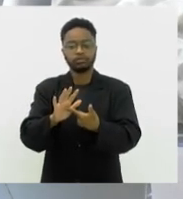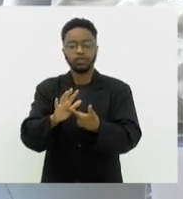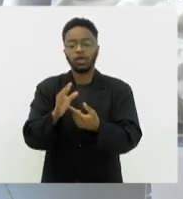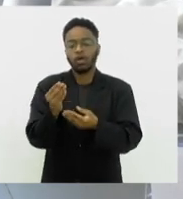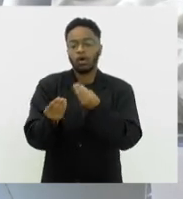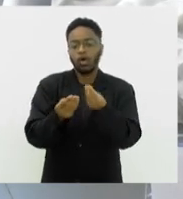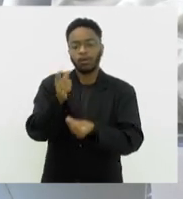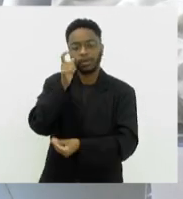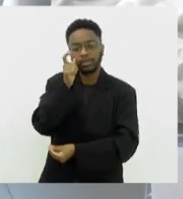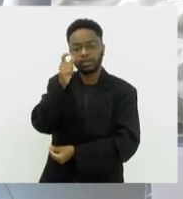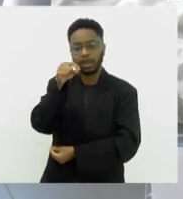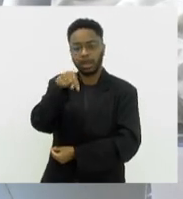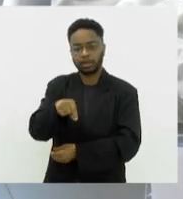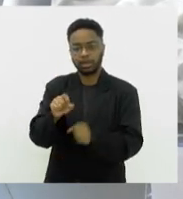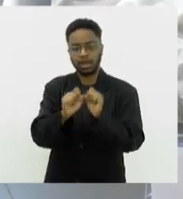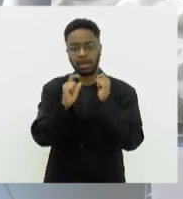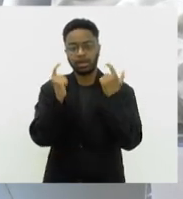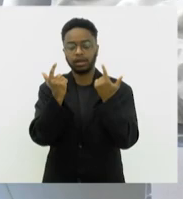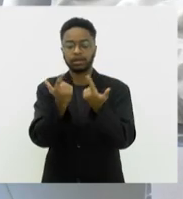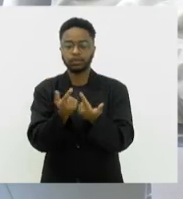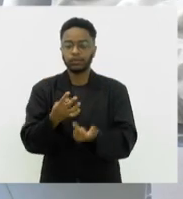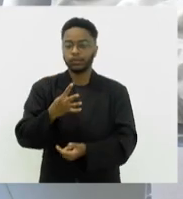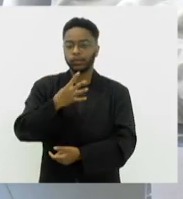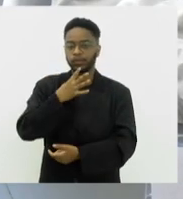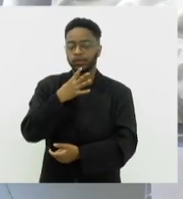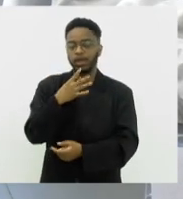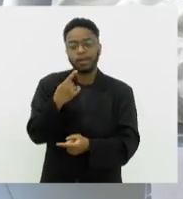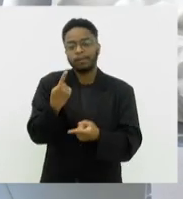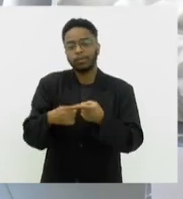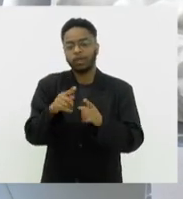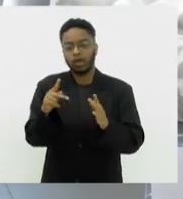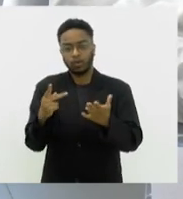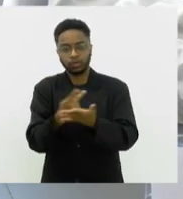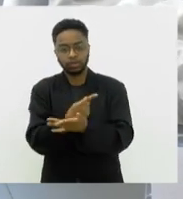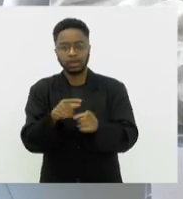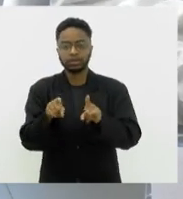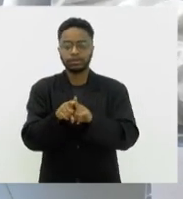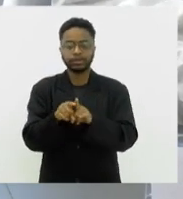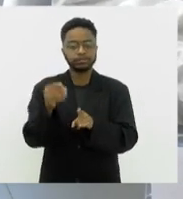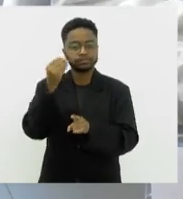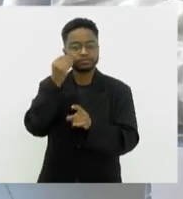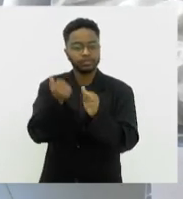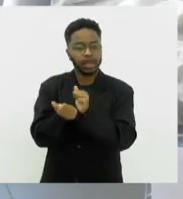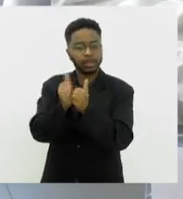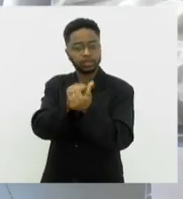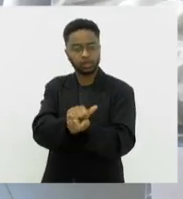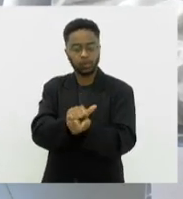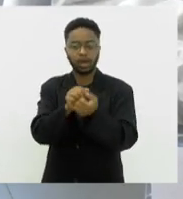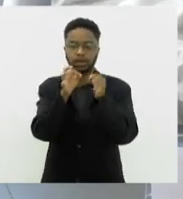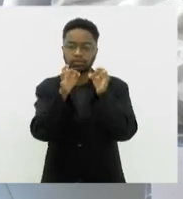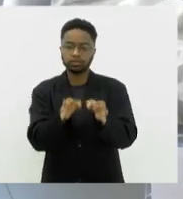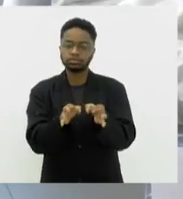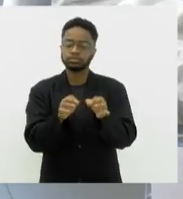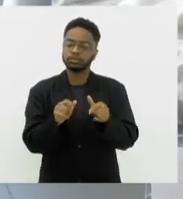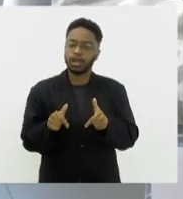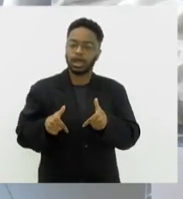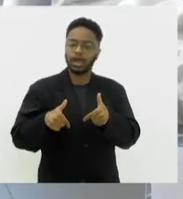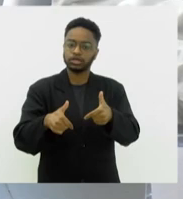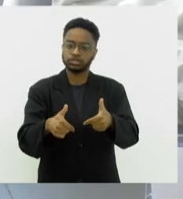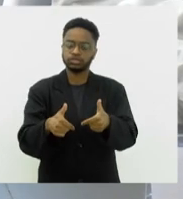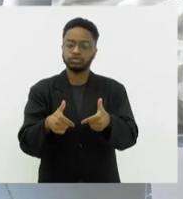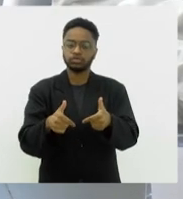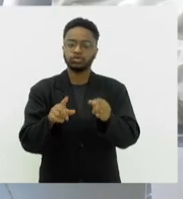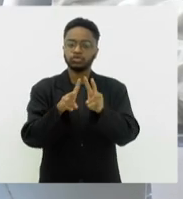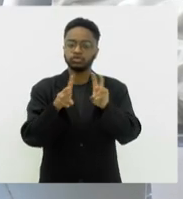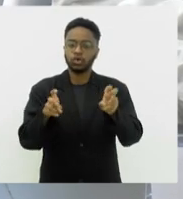Parlamento Fluminense em conhecer as causas e assim possibilitar o adequado e necessário enfrentamento às prisões